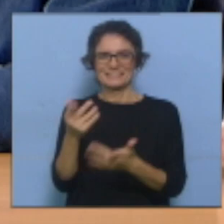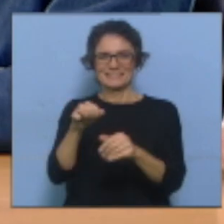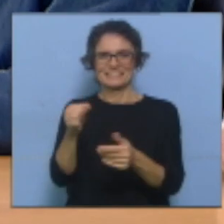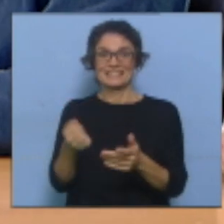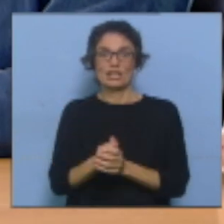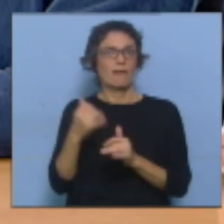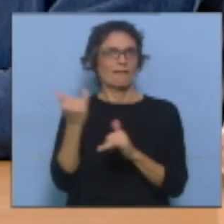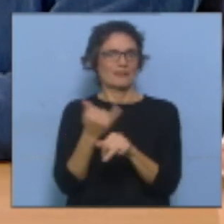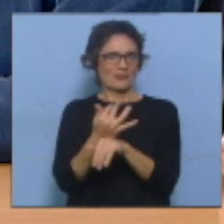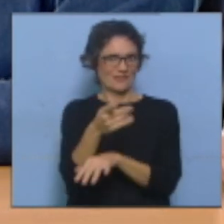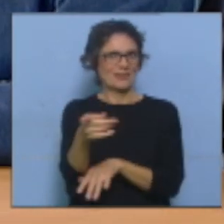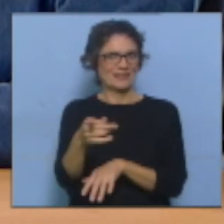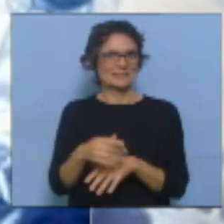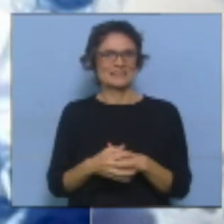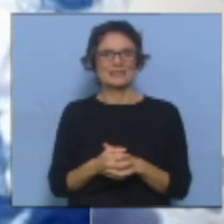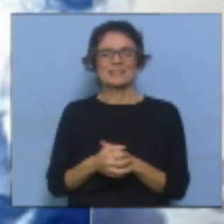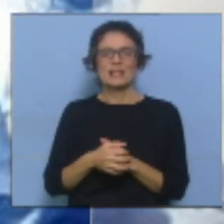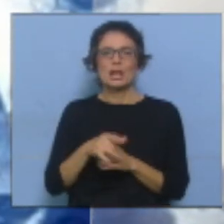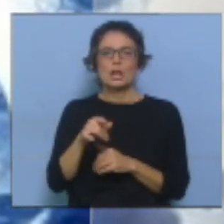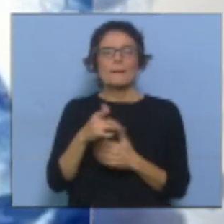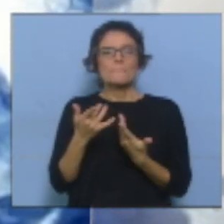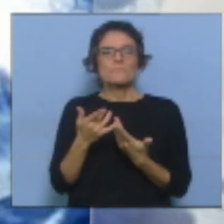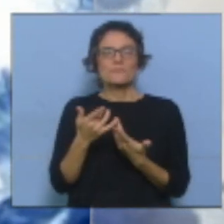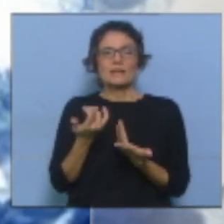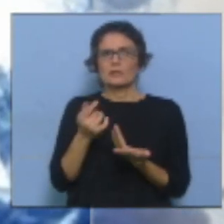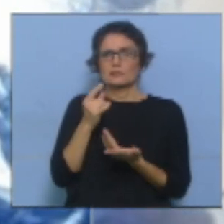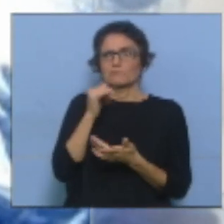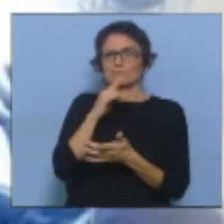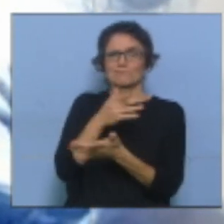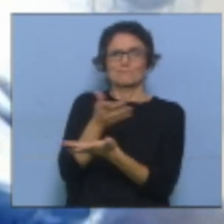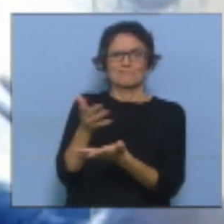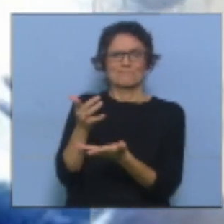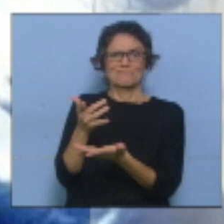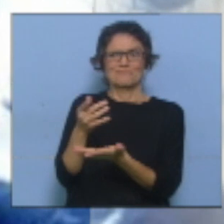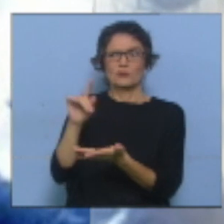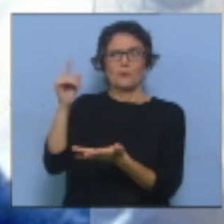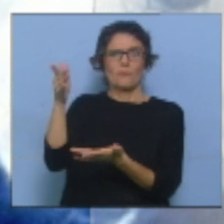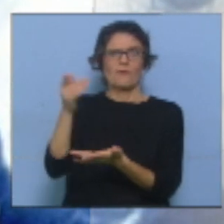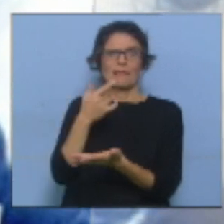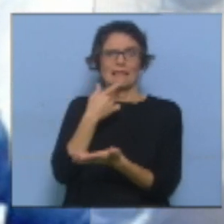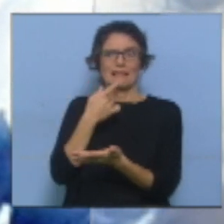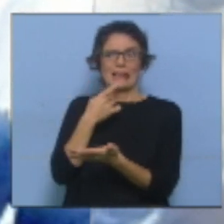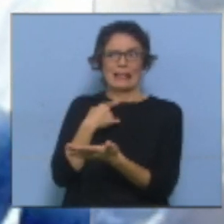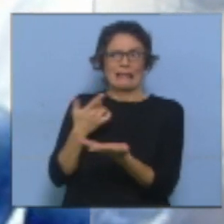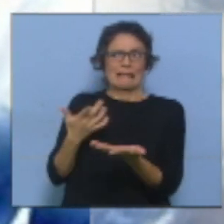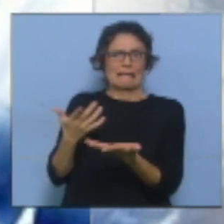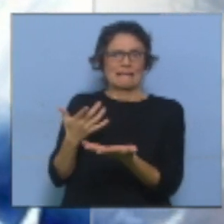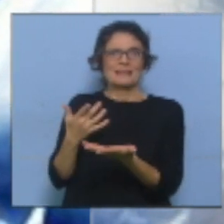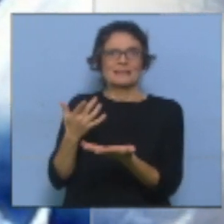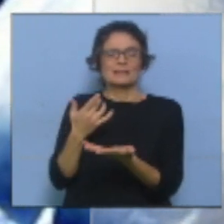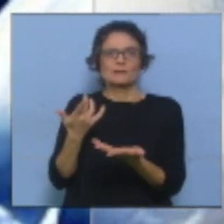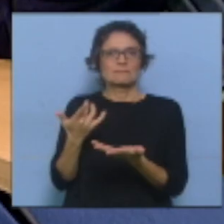Mais uma festa, não é? Bem, e acredito de que forma é que os pais receberam esta ideia e esta